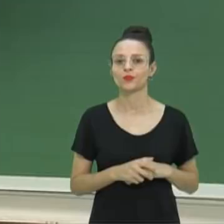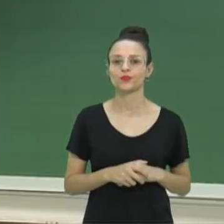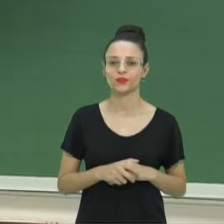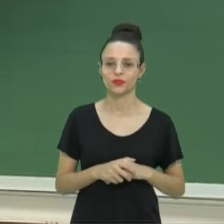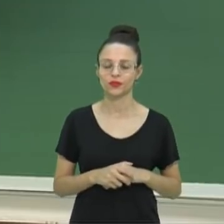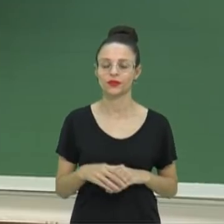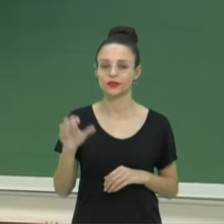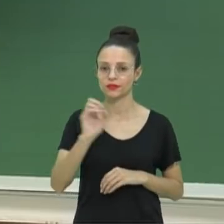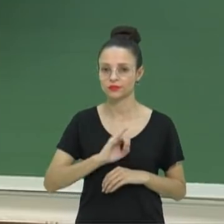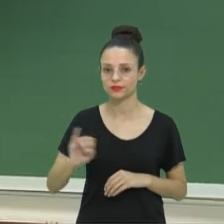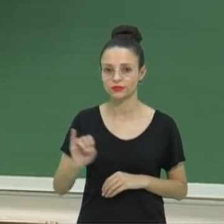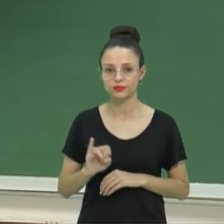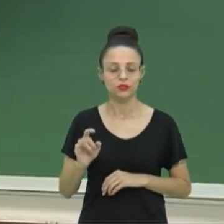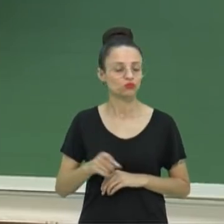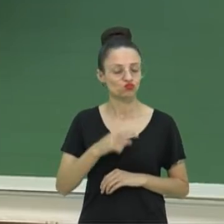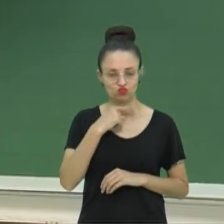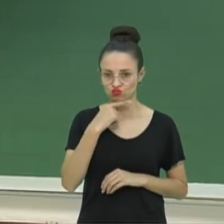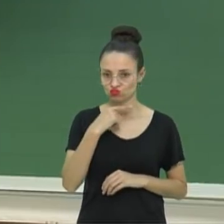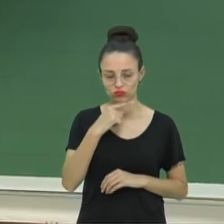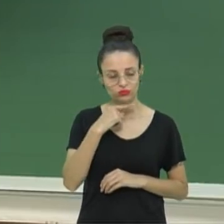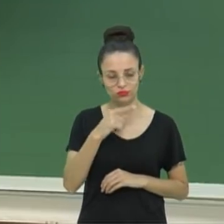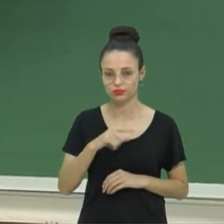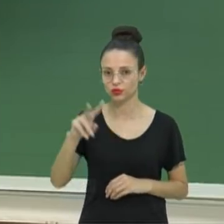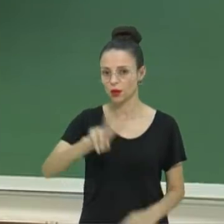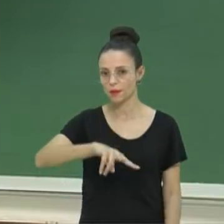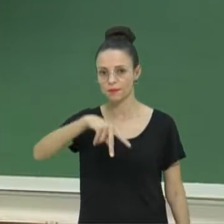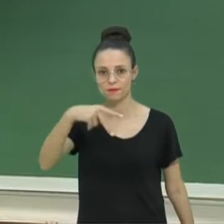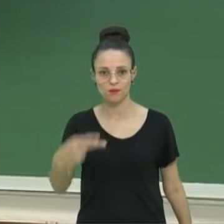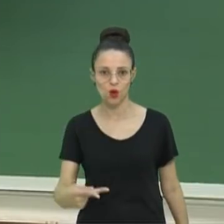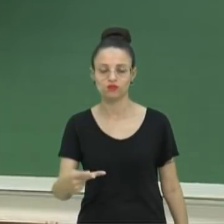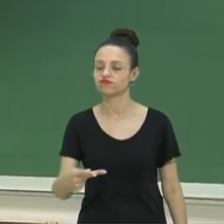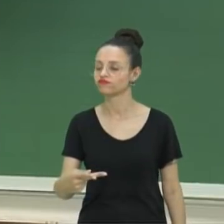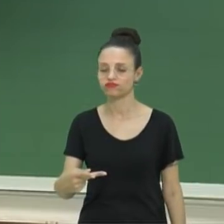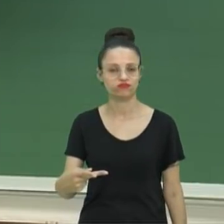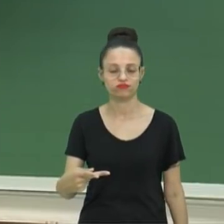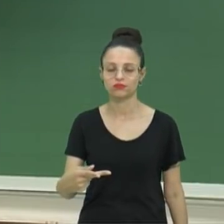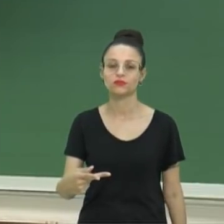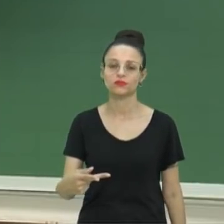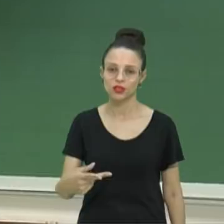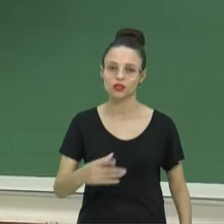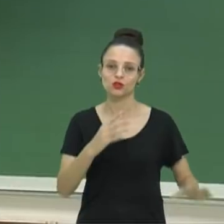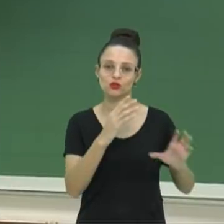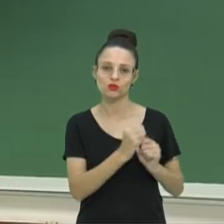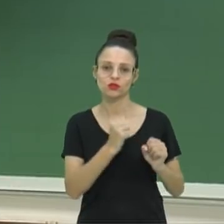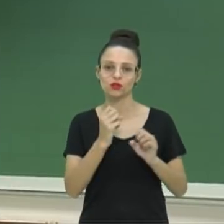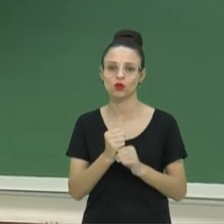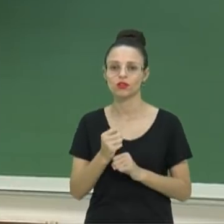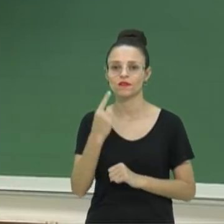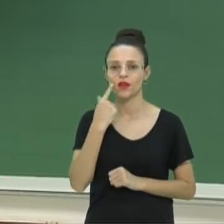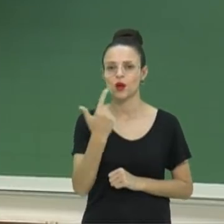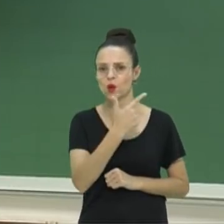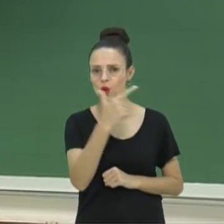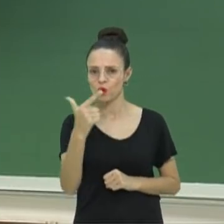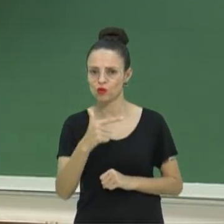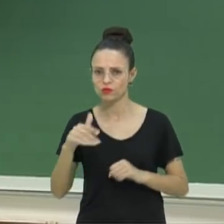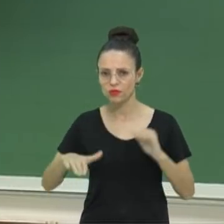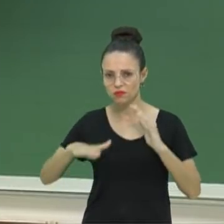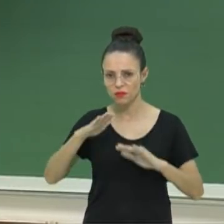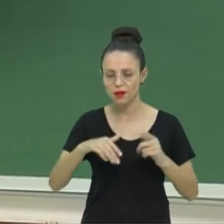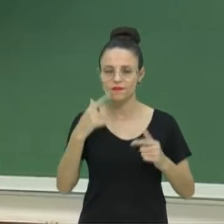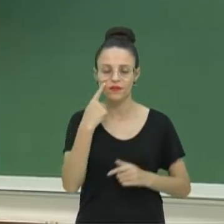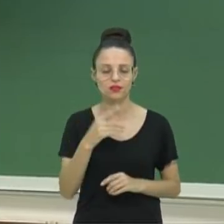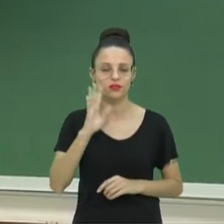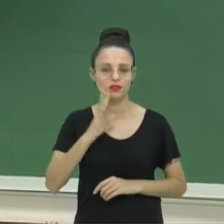E caso não chegue a esse golpe, né, ao final desse round, então a pontuação de outros golpes, né, que vai